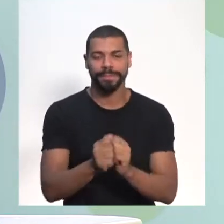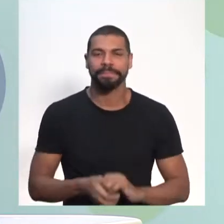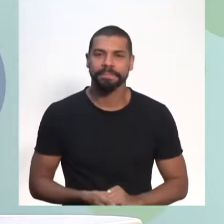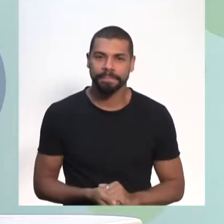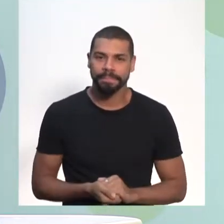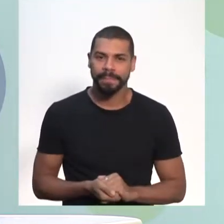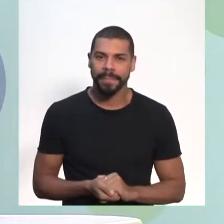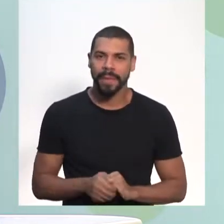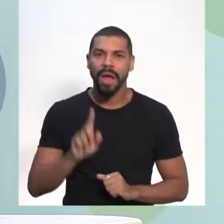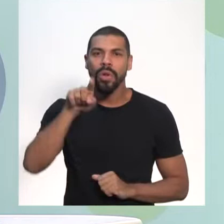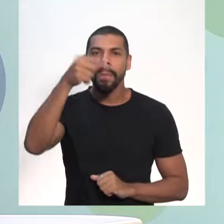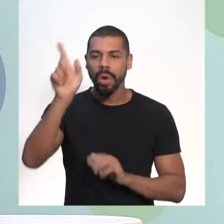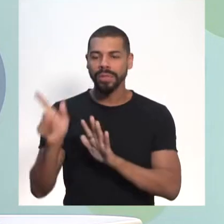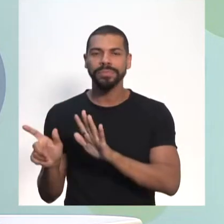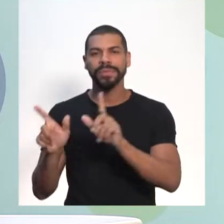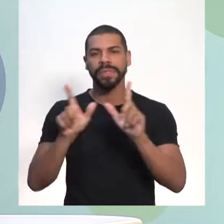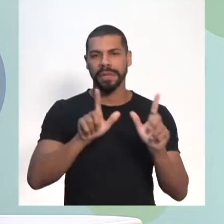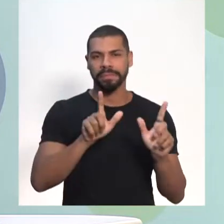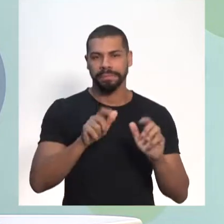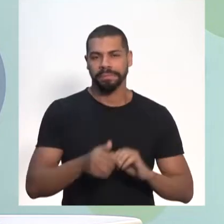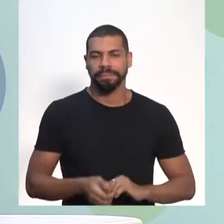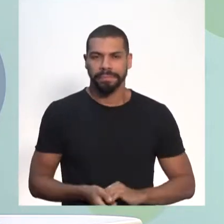No próximo slide,